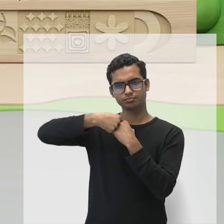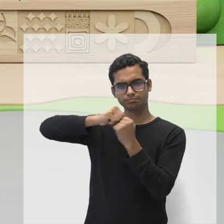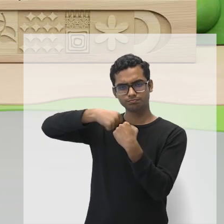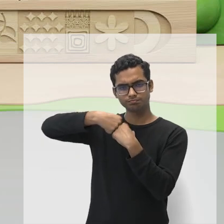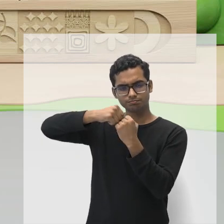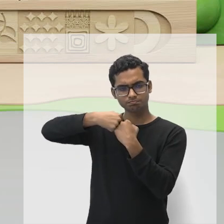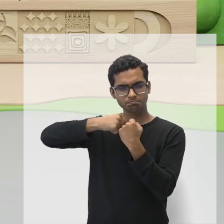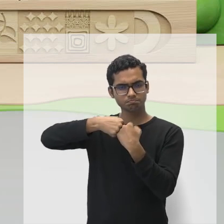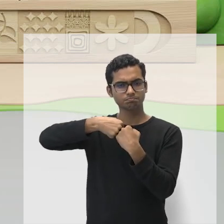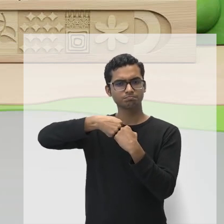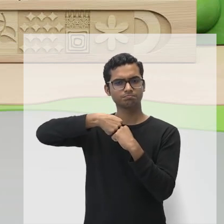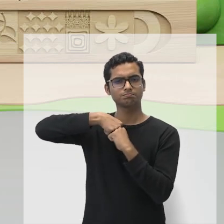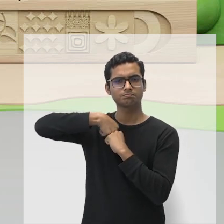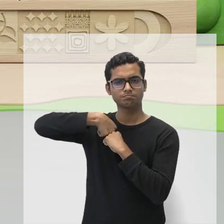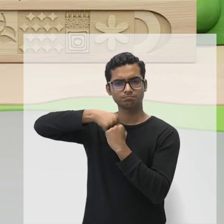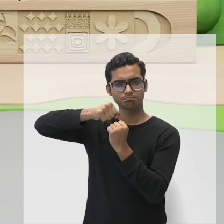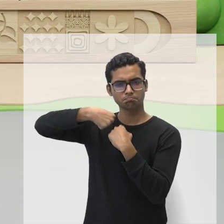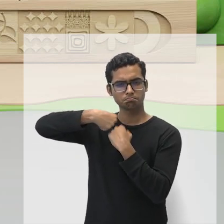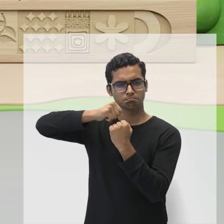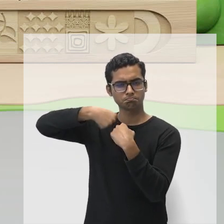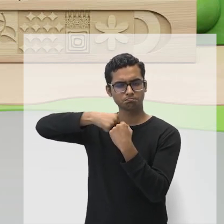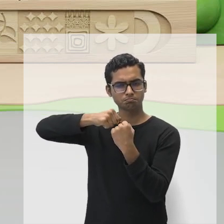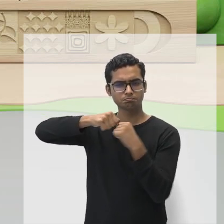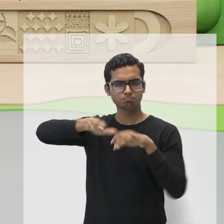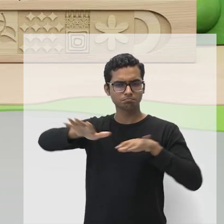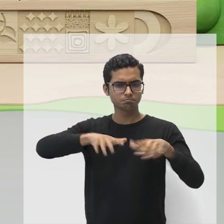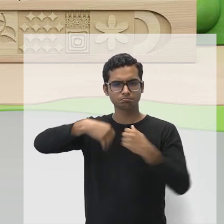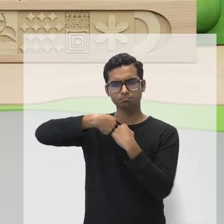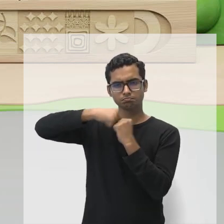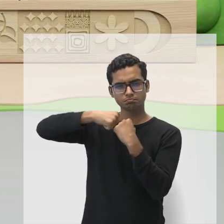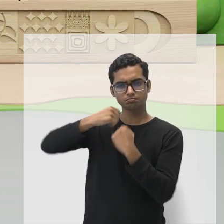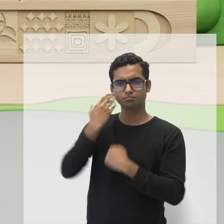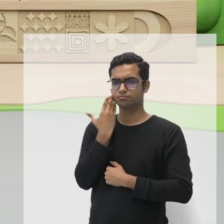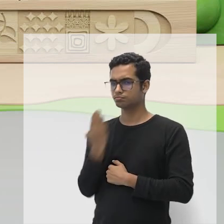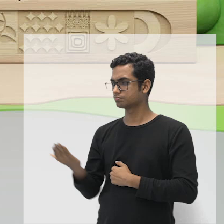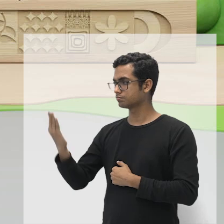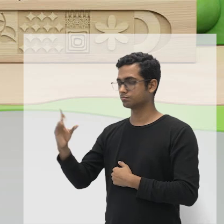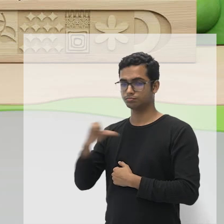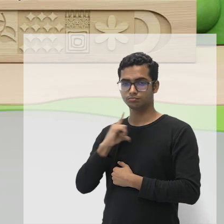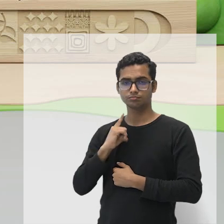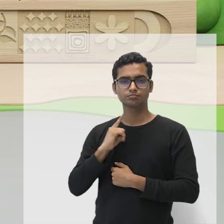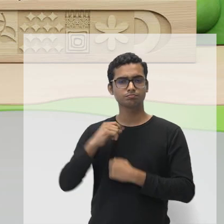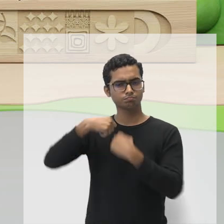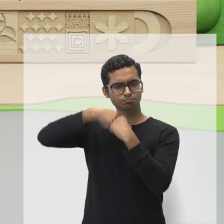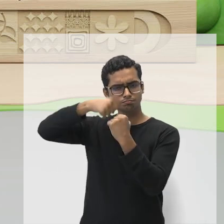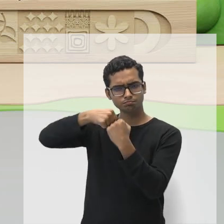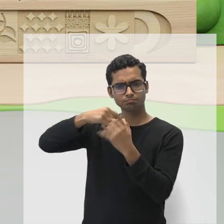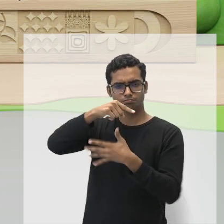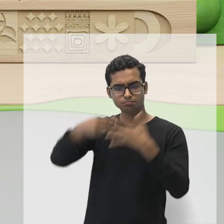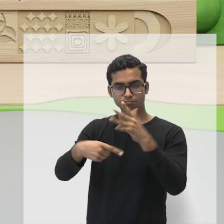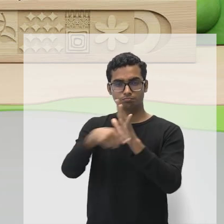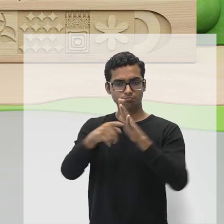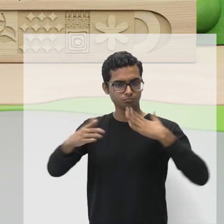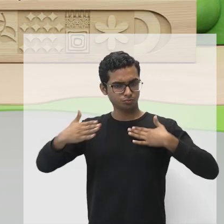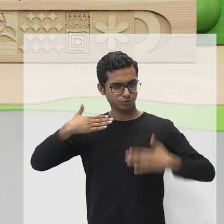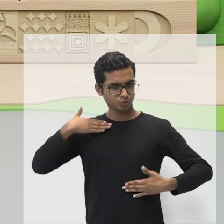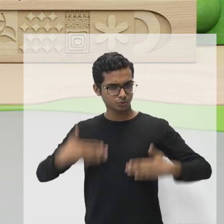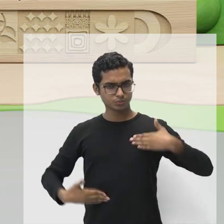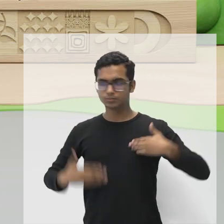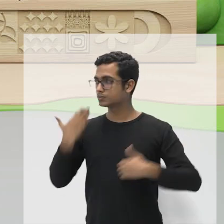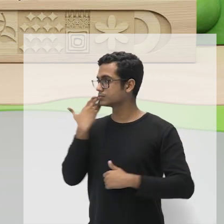articular, a articulação. O sistema articular reúne as articulações do nosso